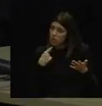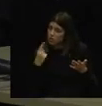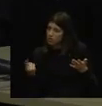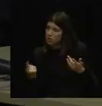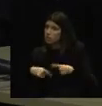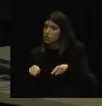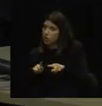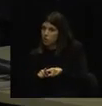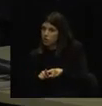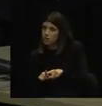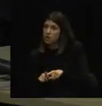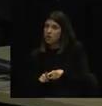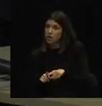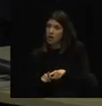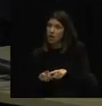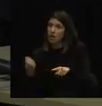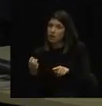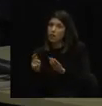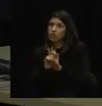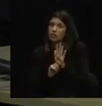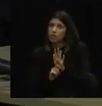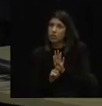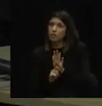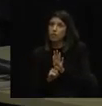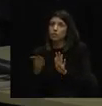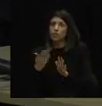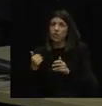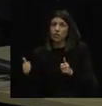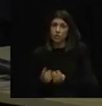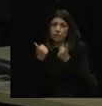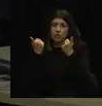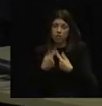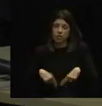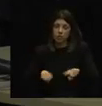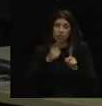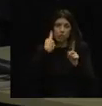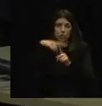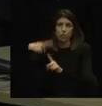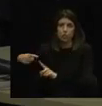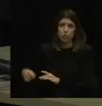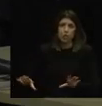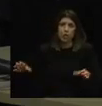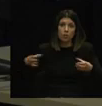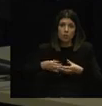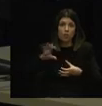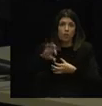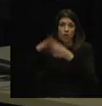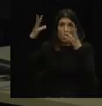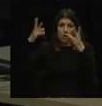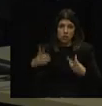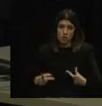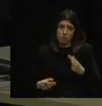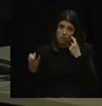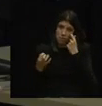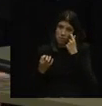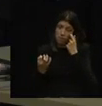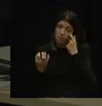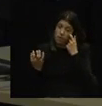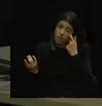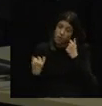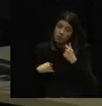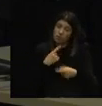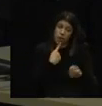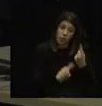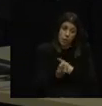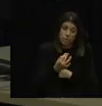na reunião ao abrigo do Estatuto do Direito à Oposição e nas várias reuniões das comissões sobre o orçamento, apesar de muito ter